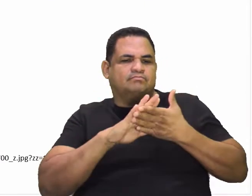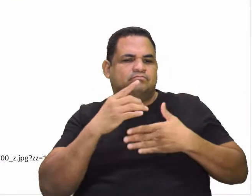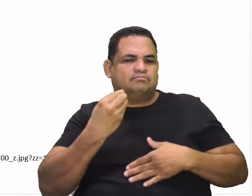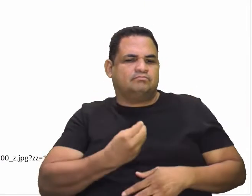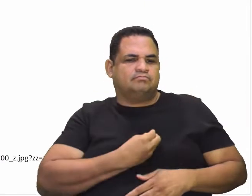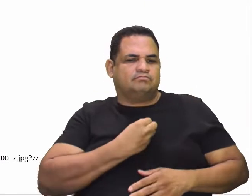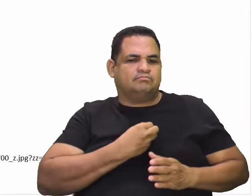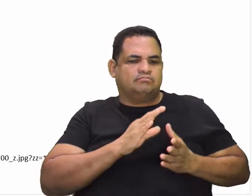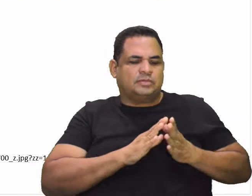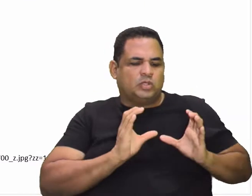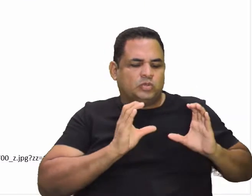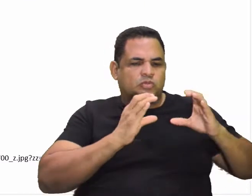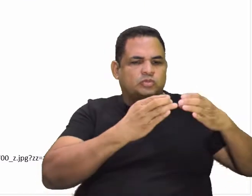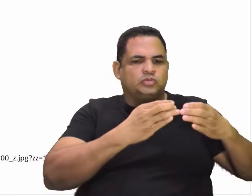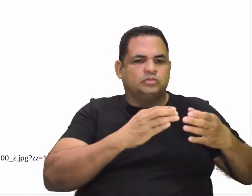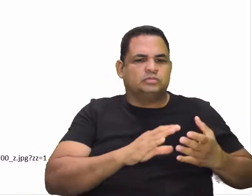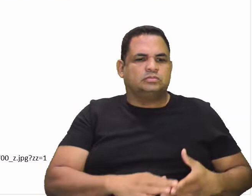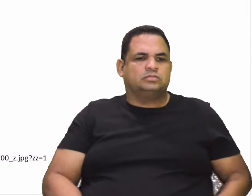vivia em pequenos grupos,